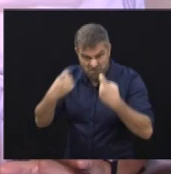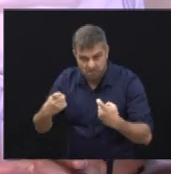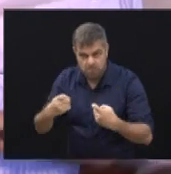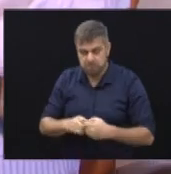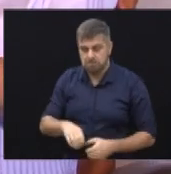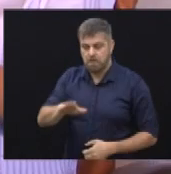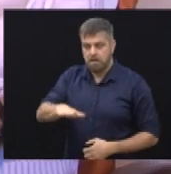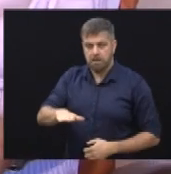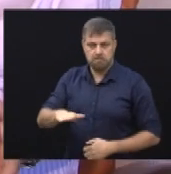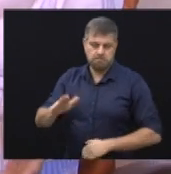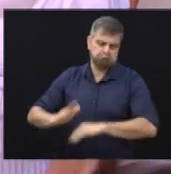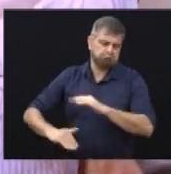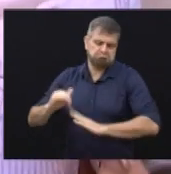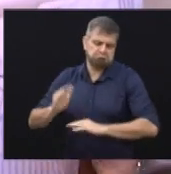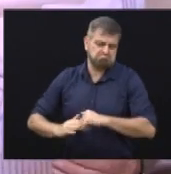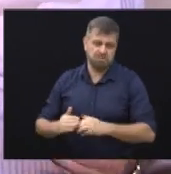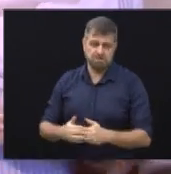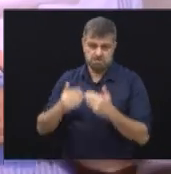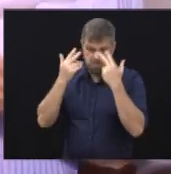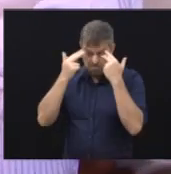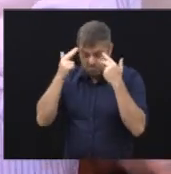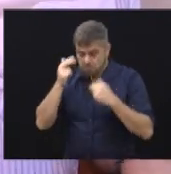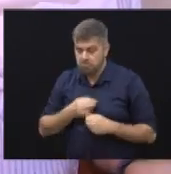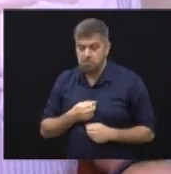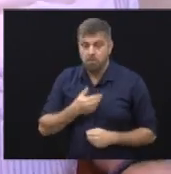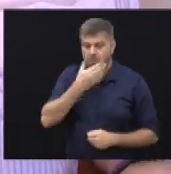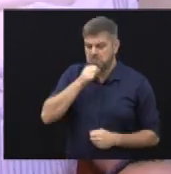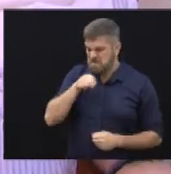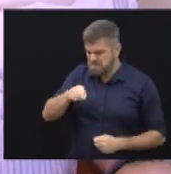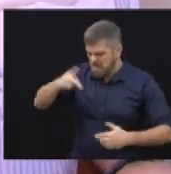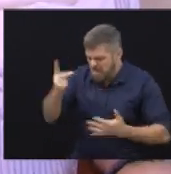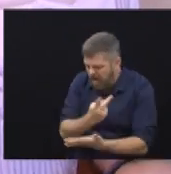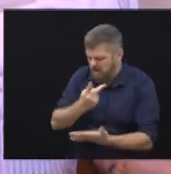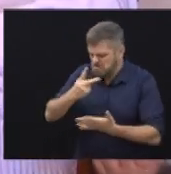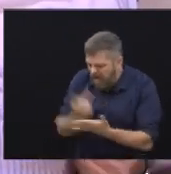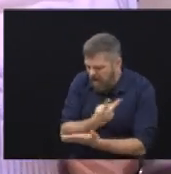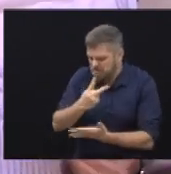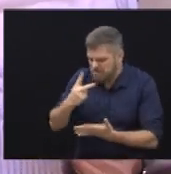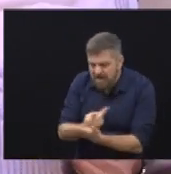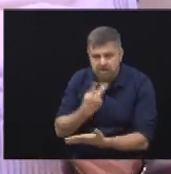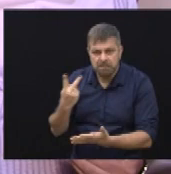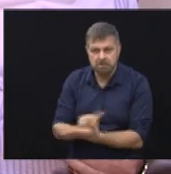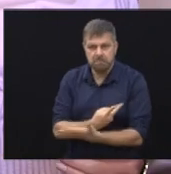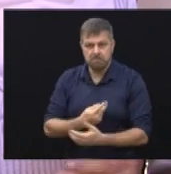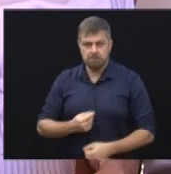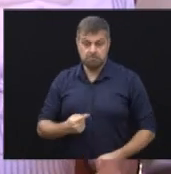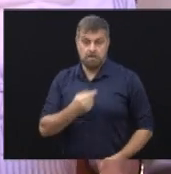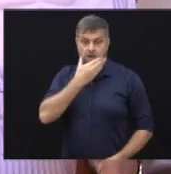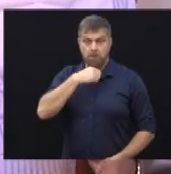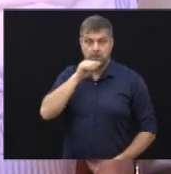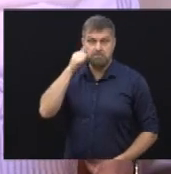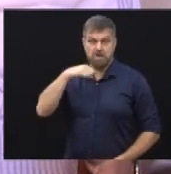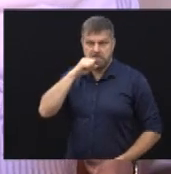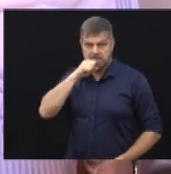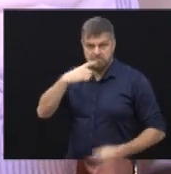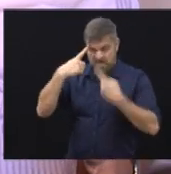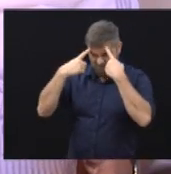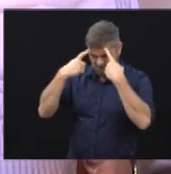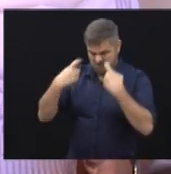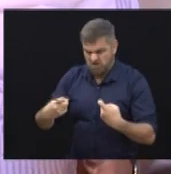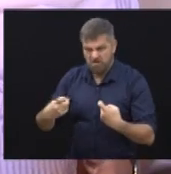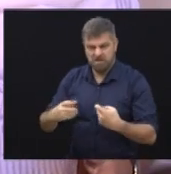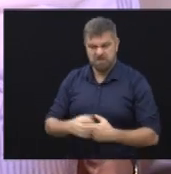Então, qualquer coisa que a criança faça que é considerado errado pelo adulto, ele vai lá e age de